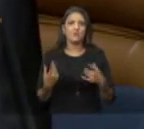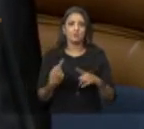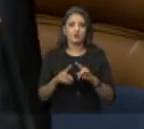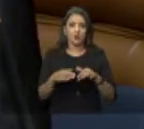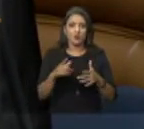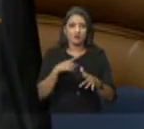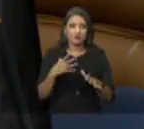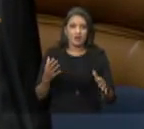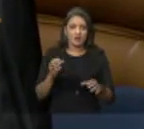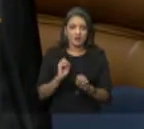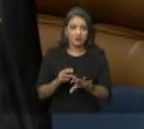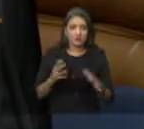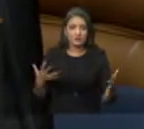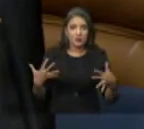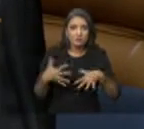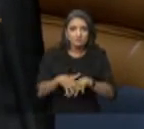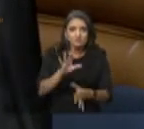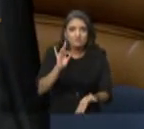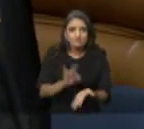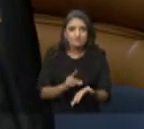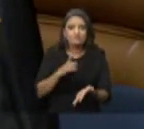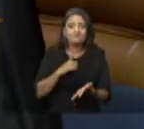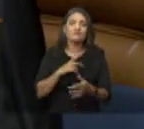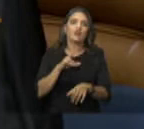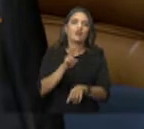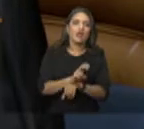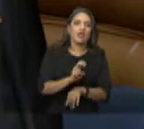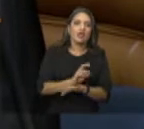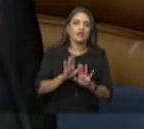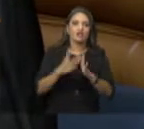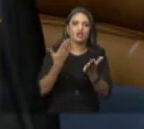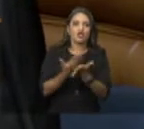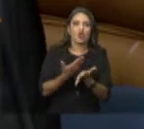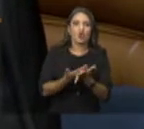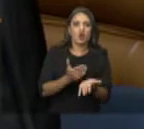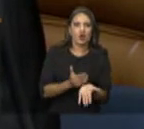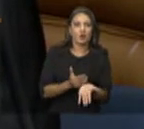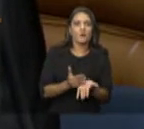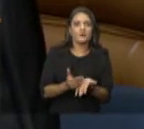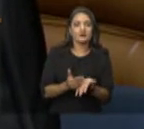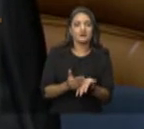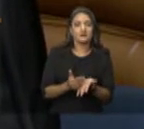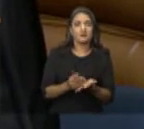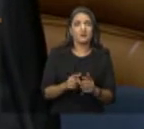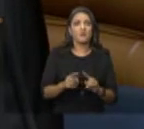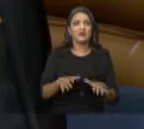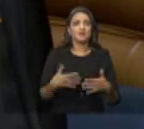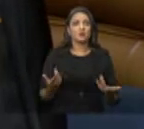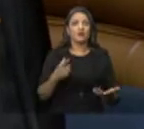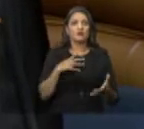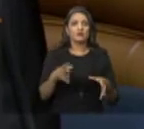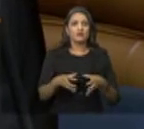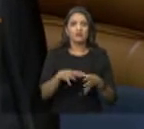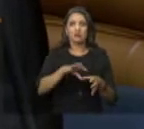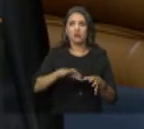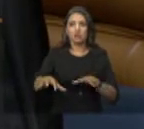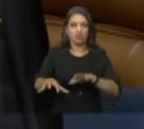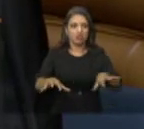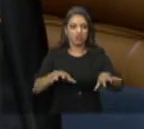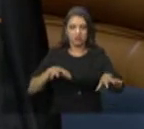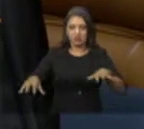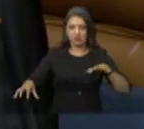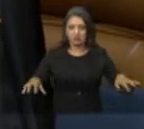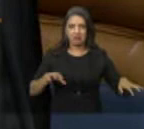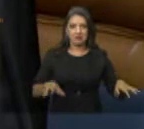a educação nas creches na pré-escola quando se formam bolhas nas quais econ